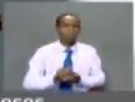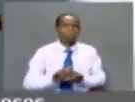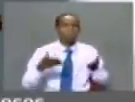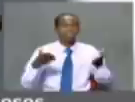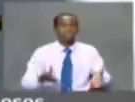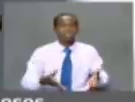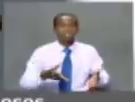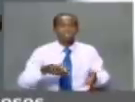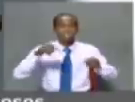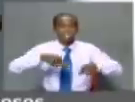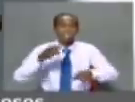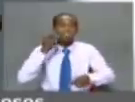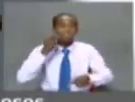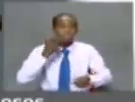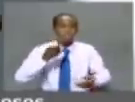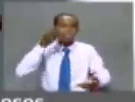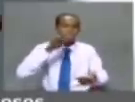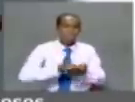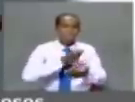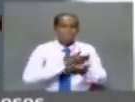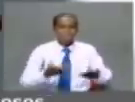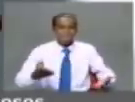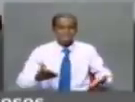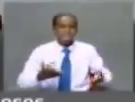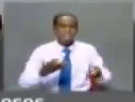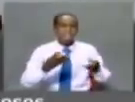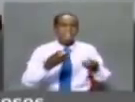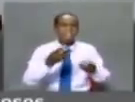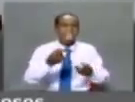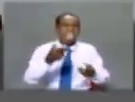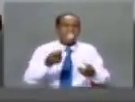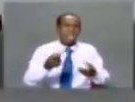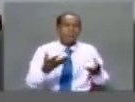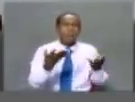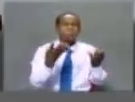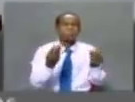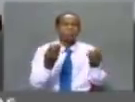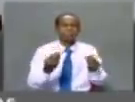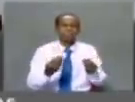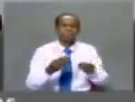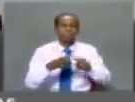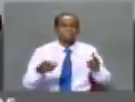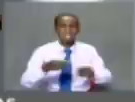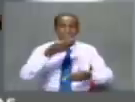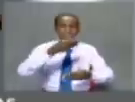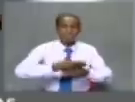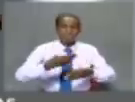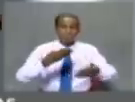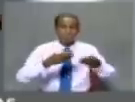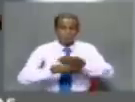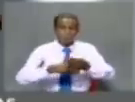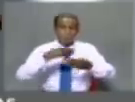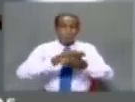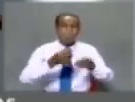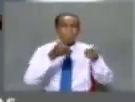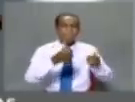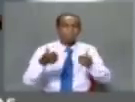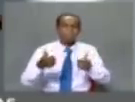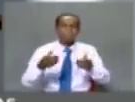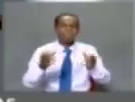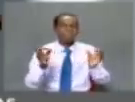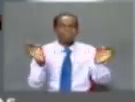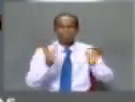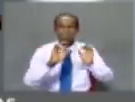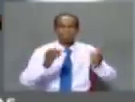ponto de vista de engenharia e da arquitetura, está tudo mal feito. Tem de se refazer